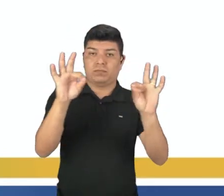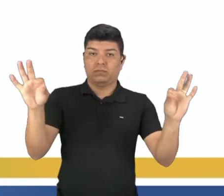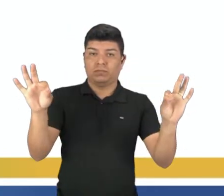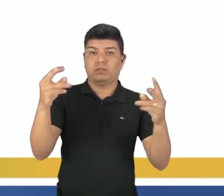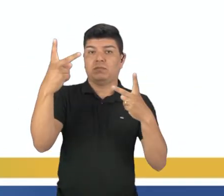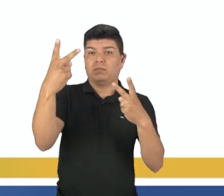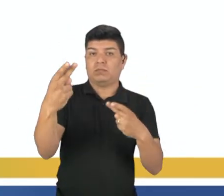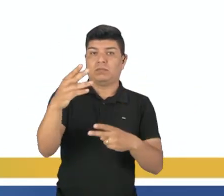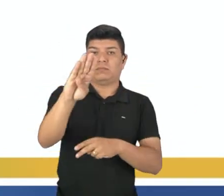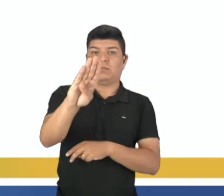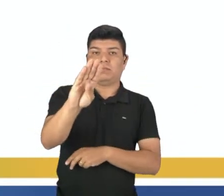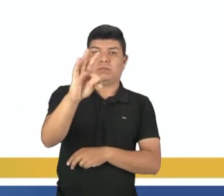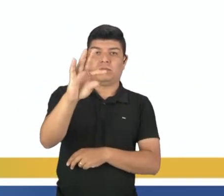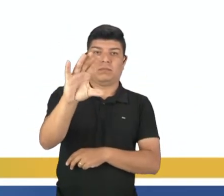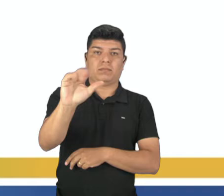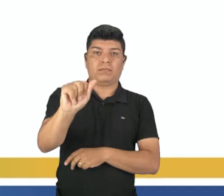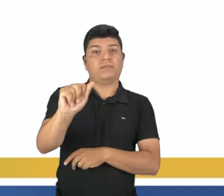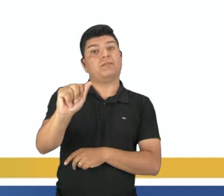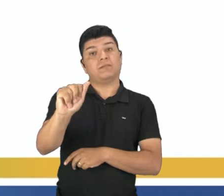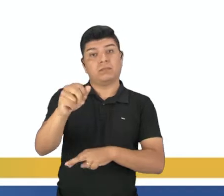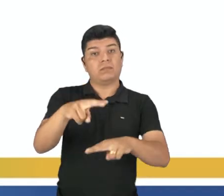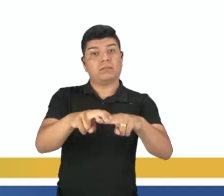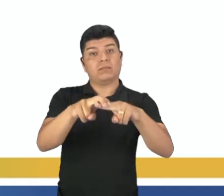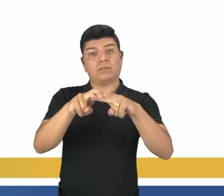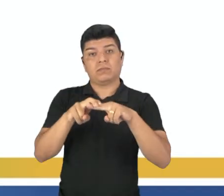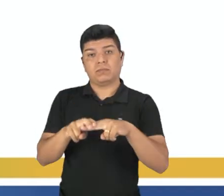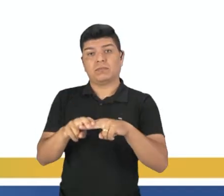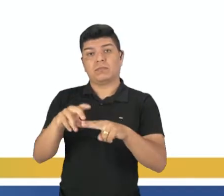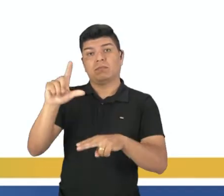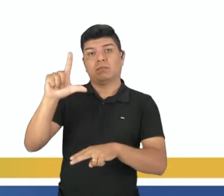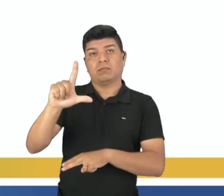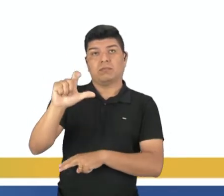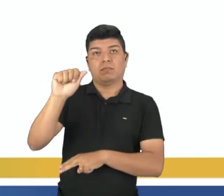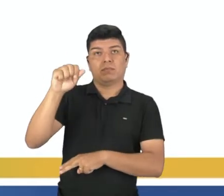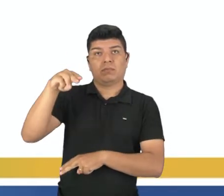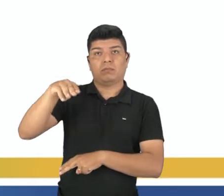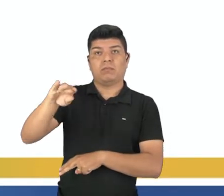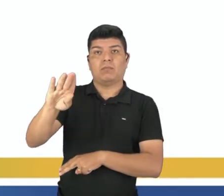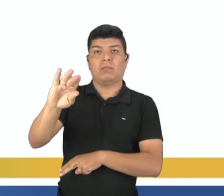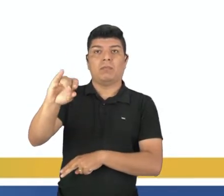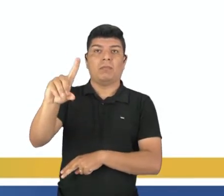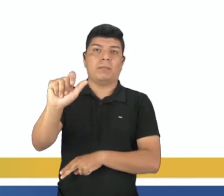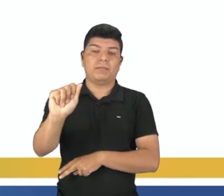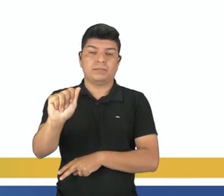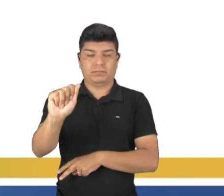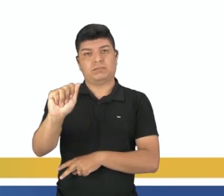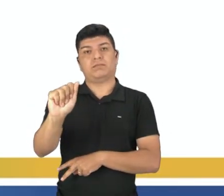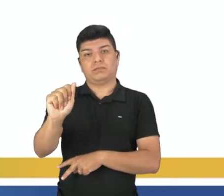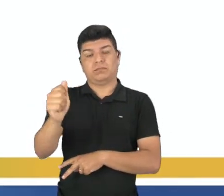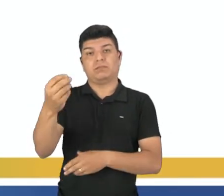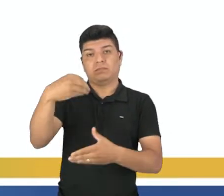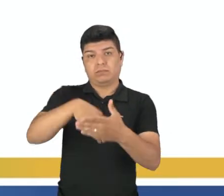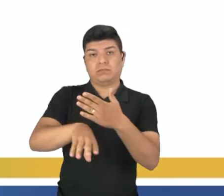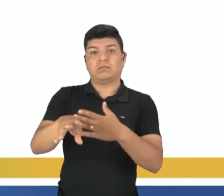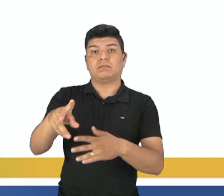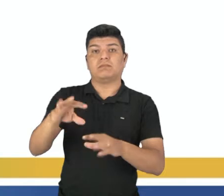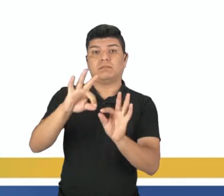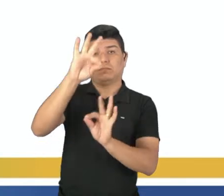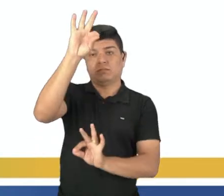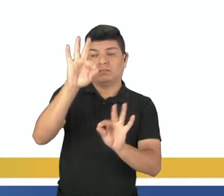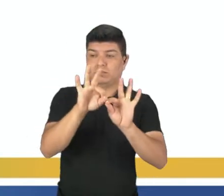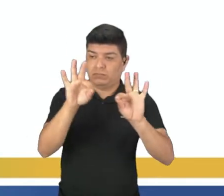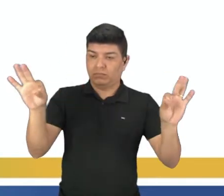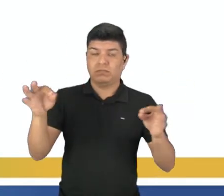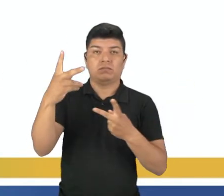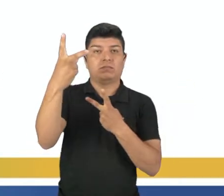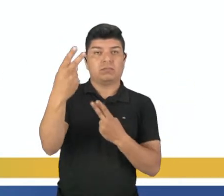eles são congruentes. Assim como eu posso dizer que o ângulo lambda, ele também é um ângulo interno a esse triângulo, já que ele possui a mesma